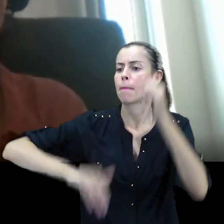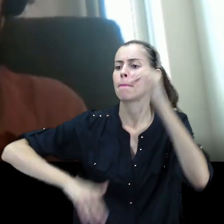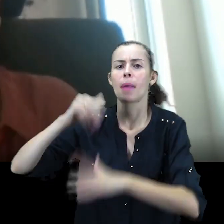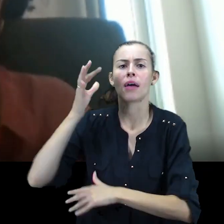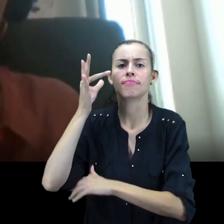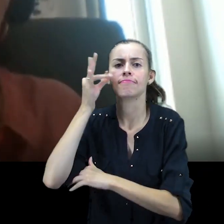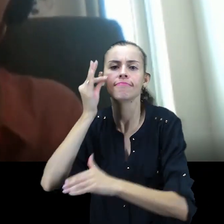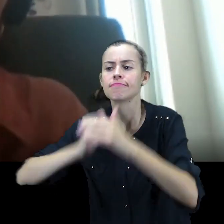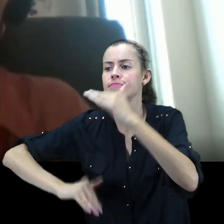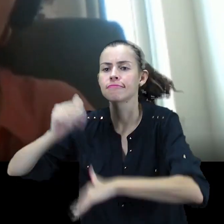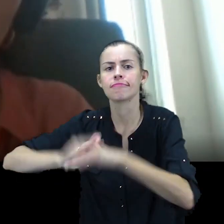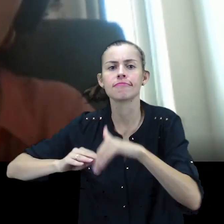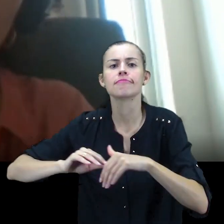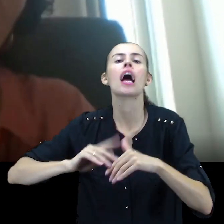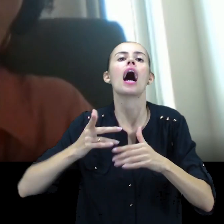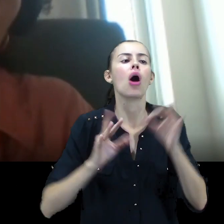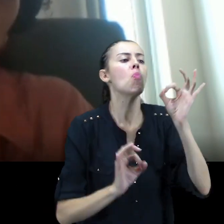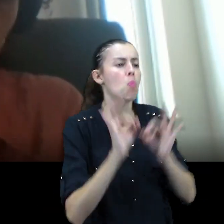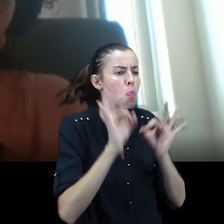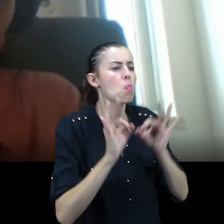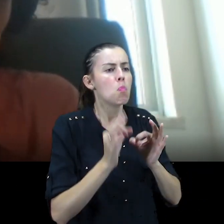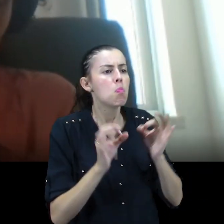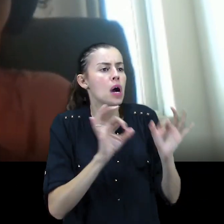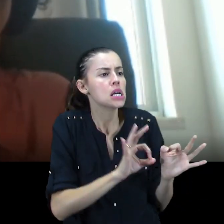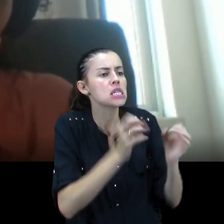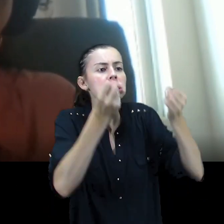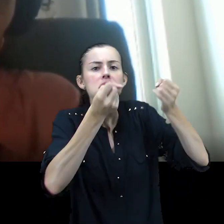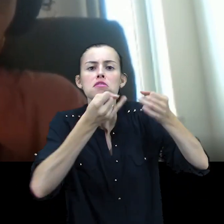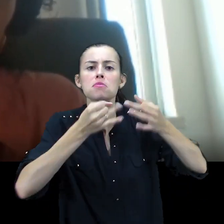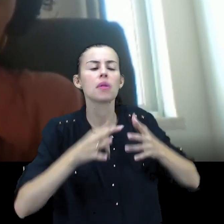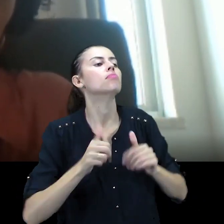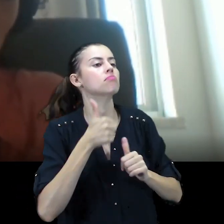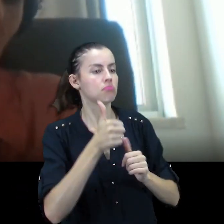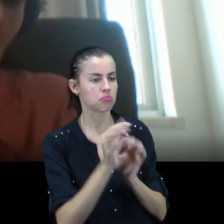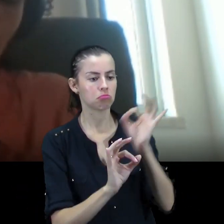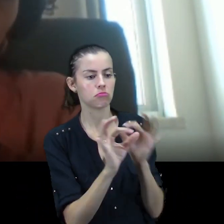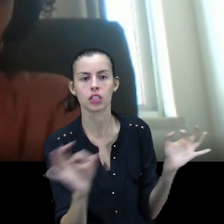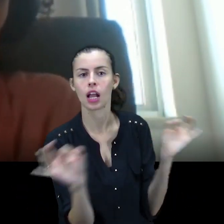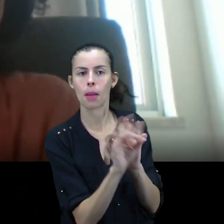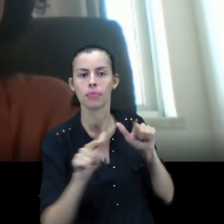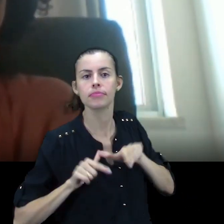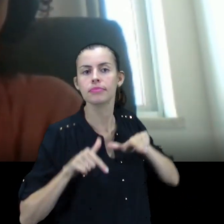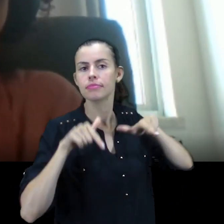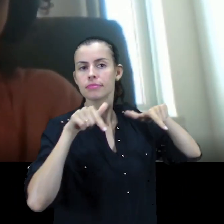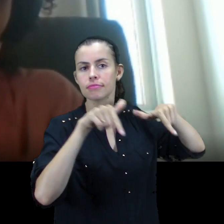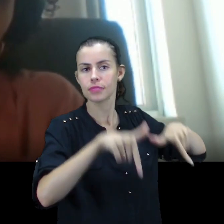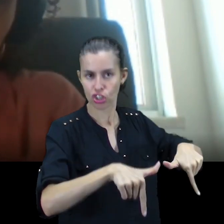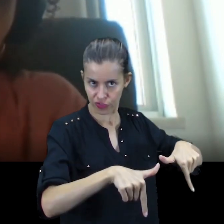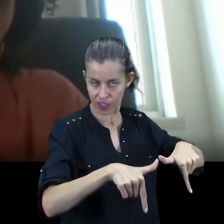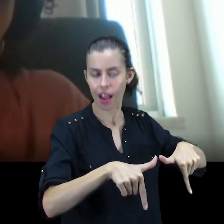estudante poder integralizar as atividades complementares. Então, são essas as formas que a gente tem